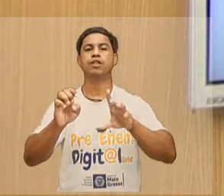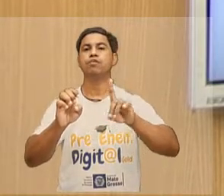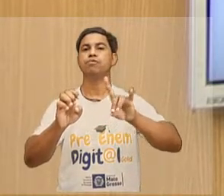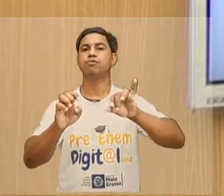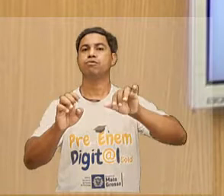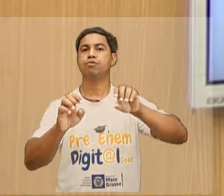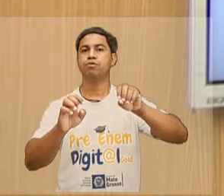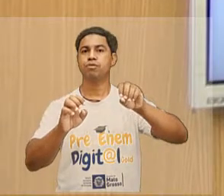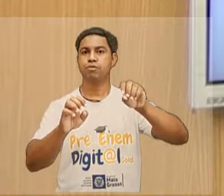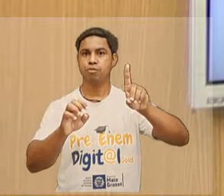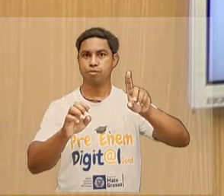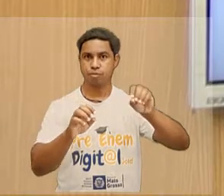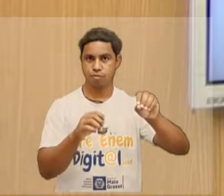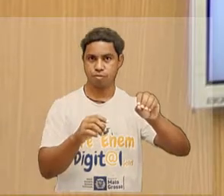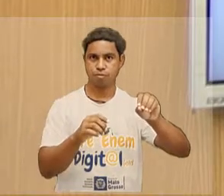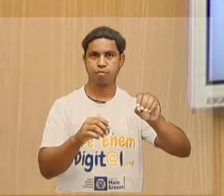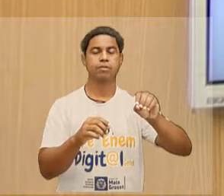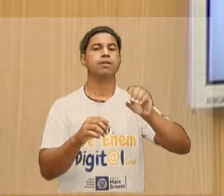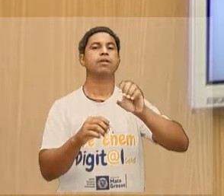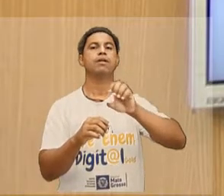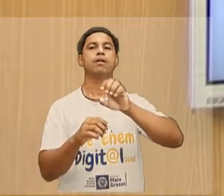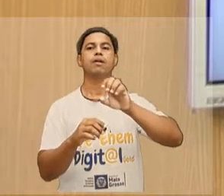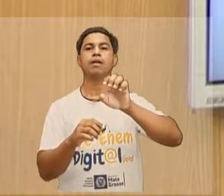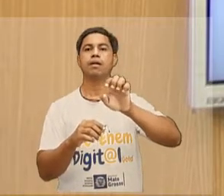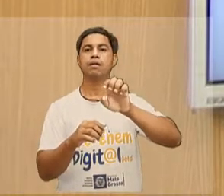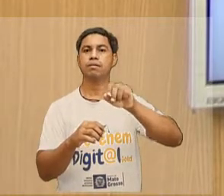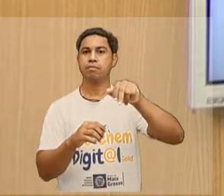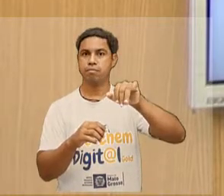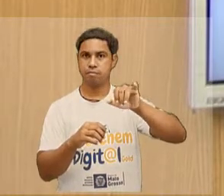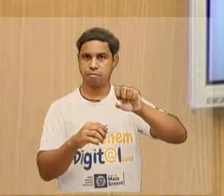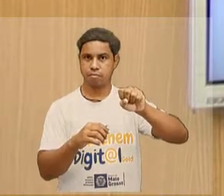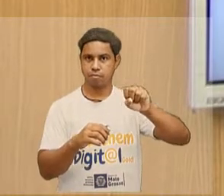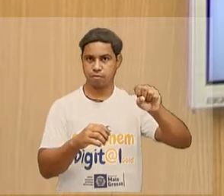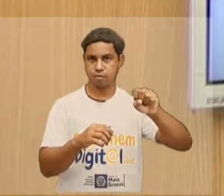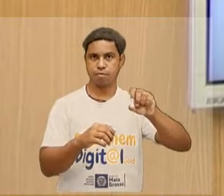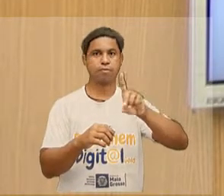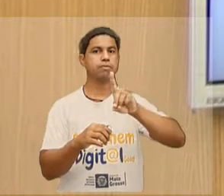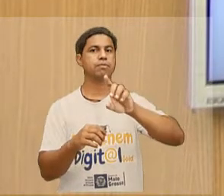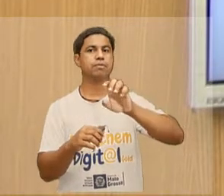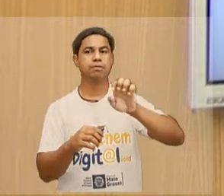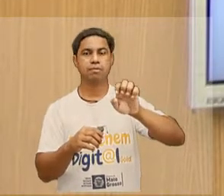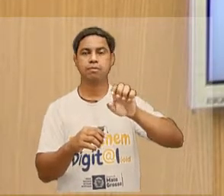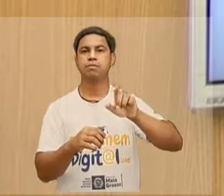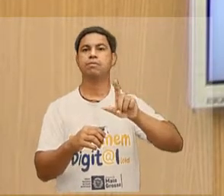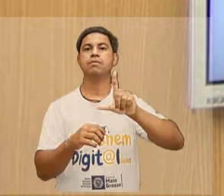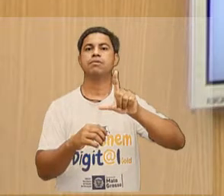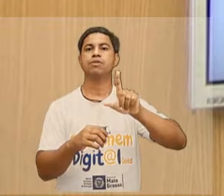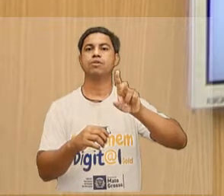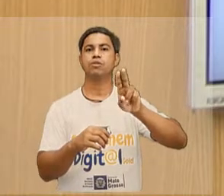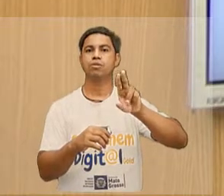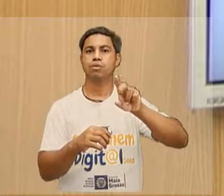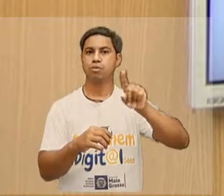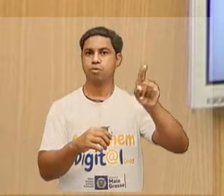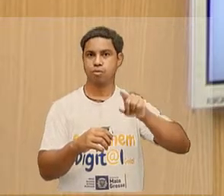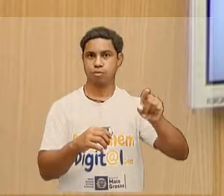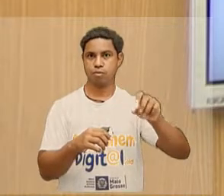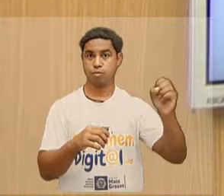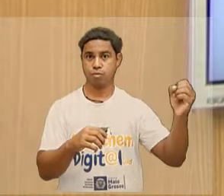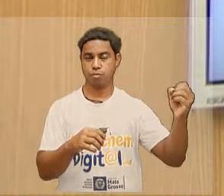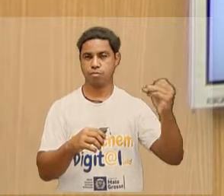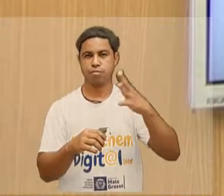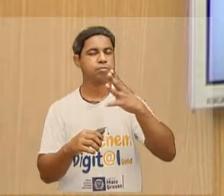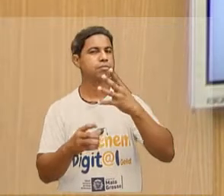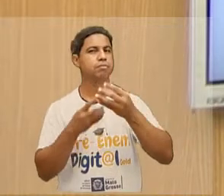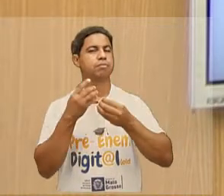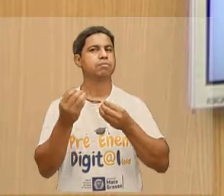luz. Agora, um LED orgânico é um LED que emite luz em